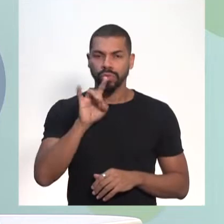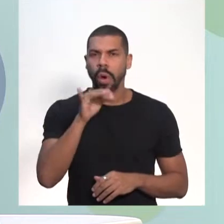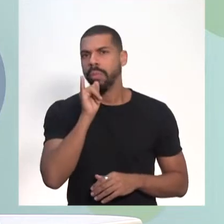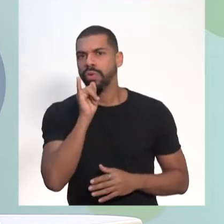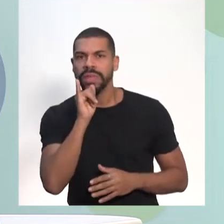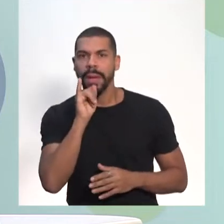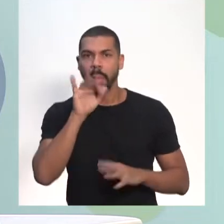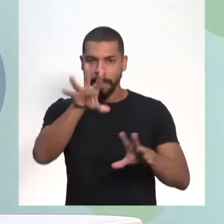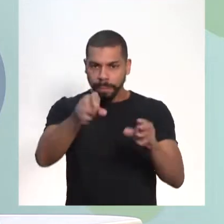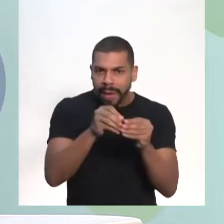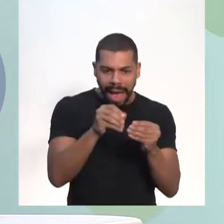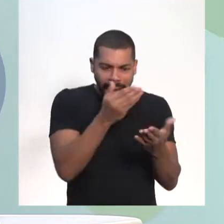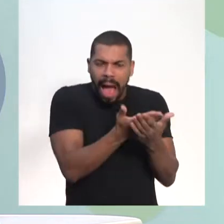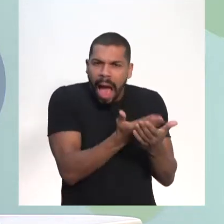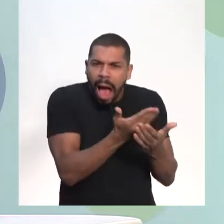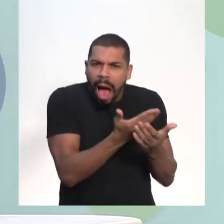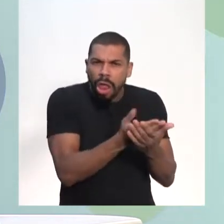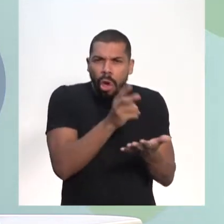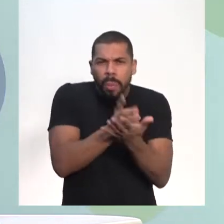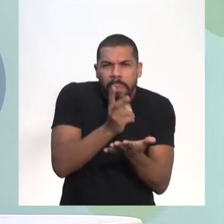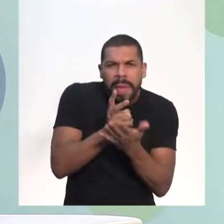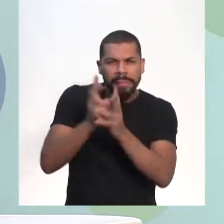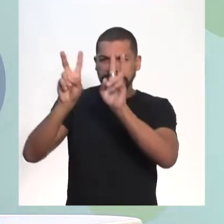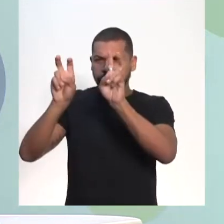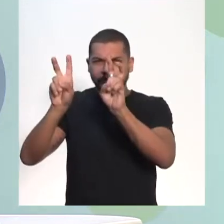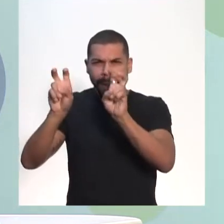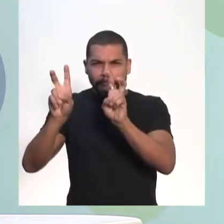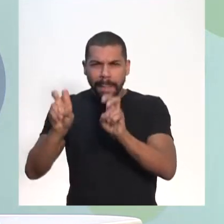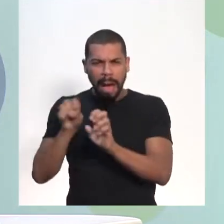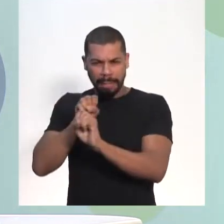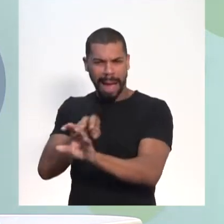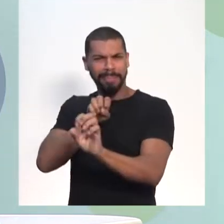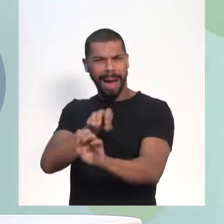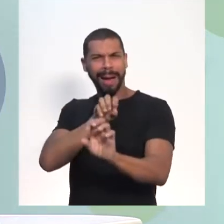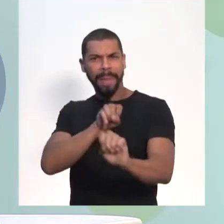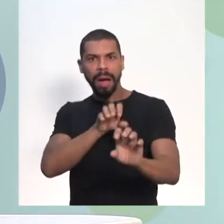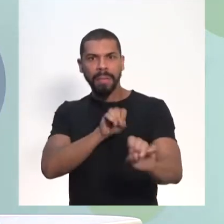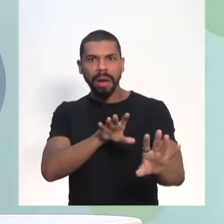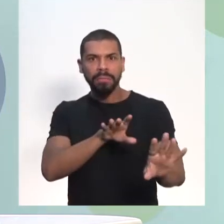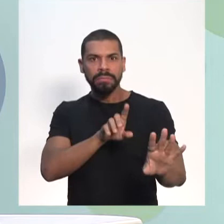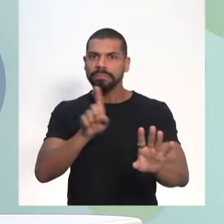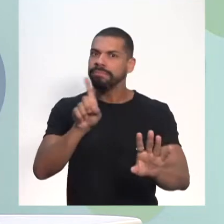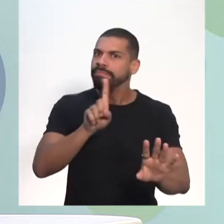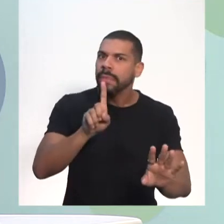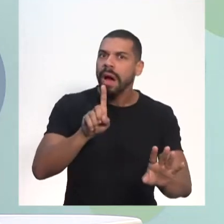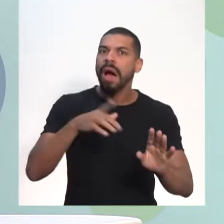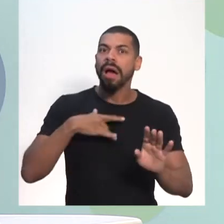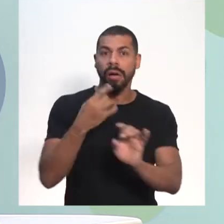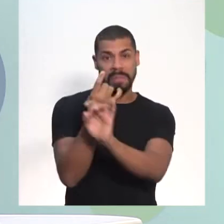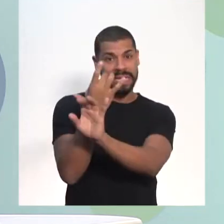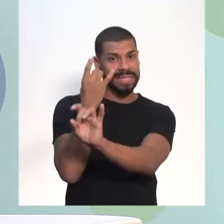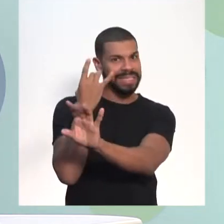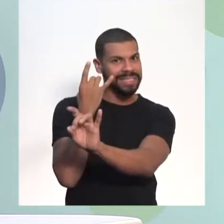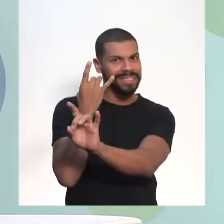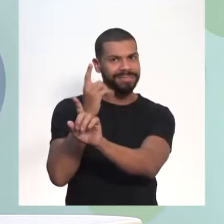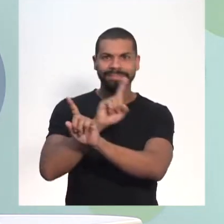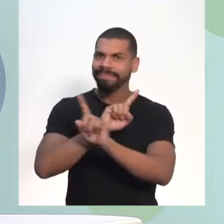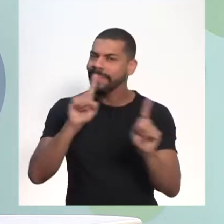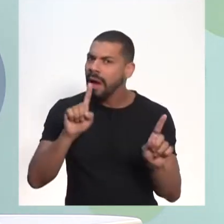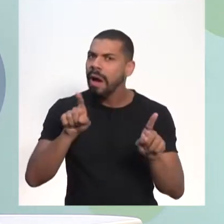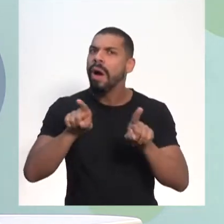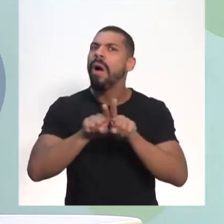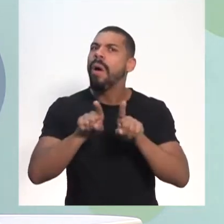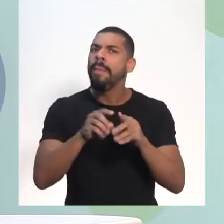a aula, os mesmos tempos, o mesmo modelo e transpor para o ensino à distância e deixar tudo